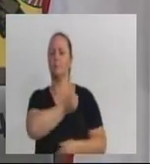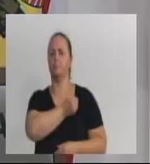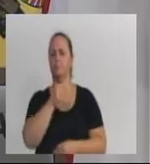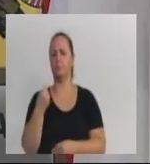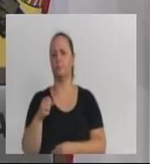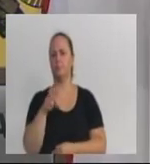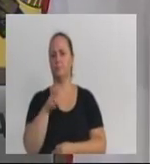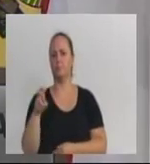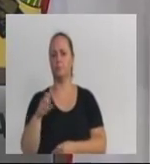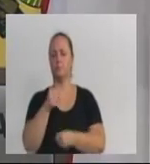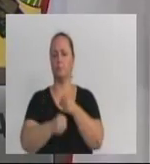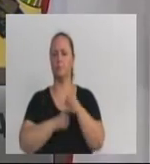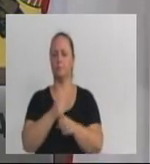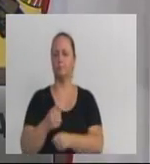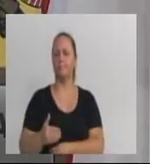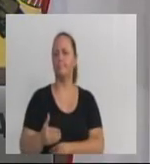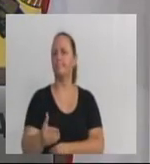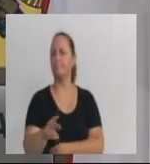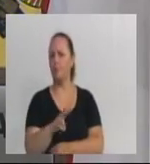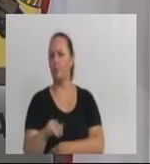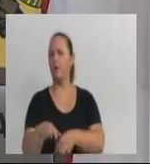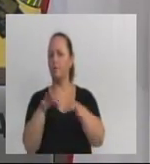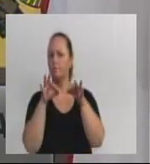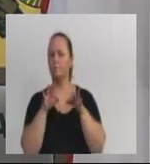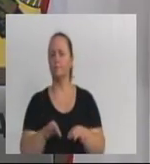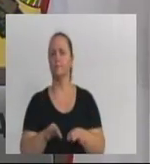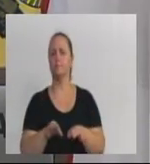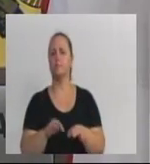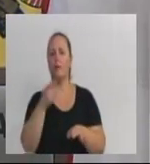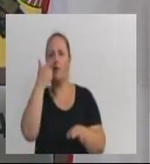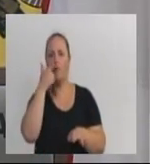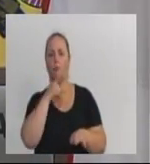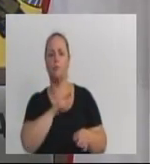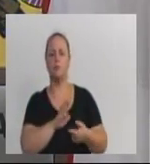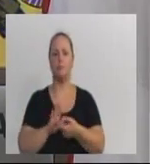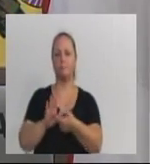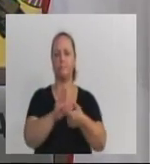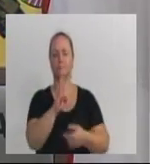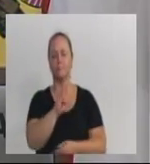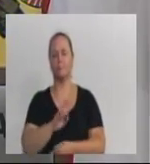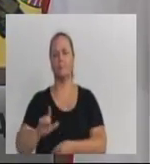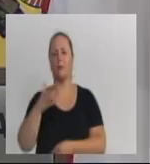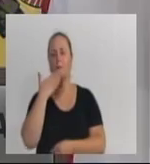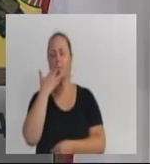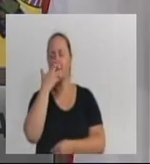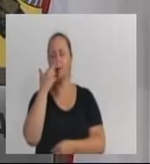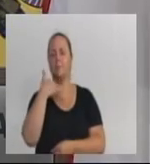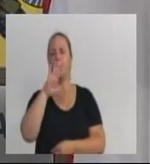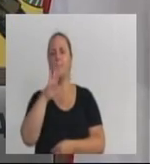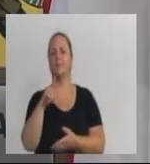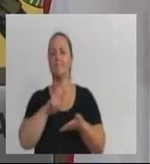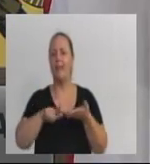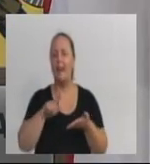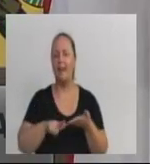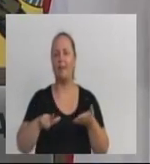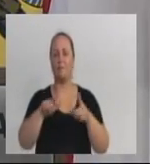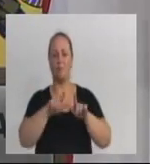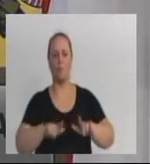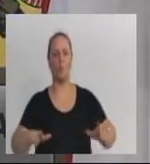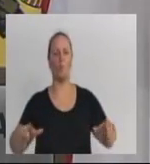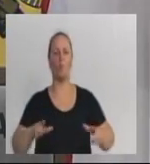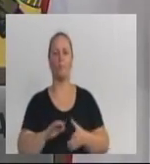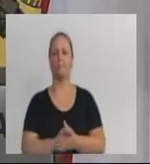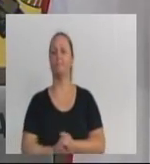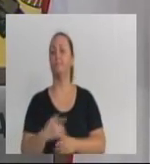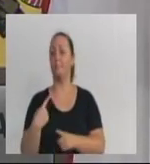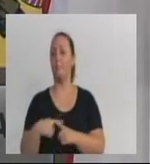de 2016, e que certamente dará uma nova cara para a cidade de Blumenau e uma nova cara para as vias de Blumenau, porque vamos circular e